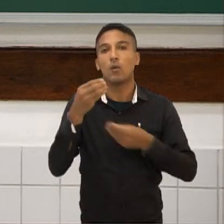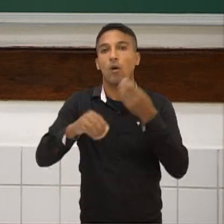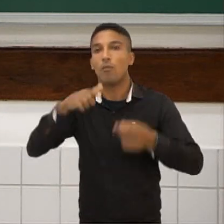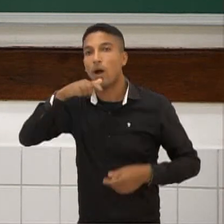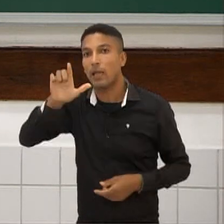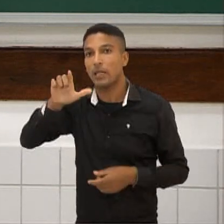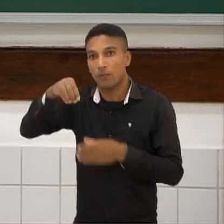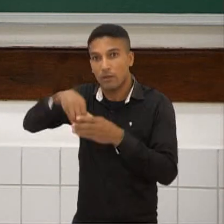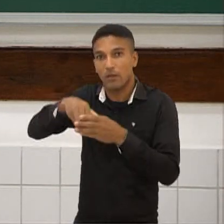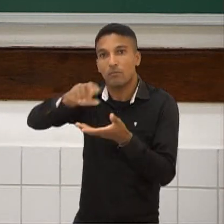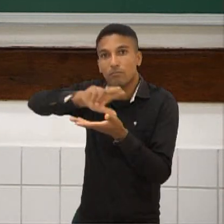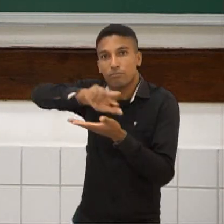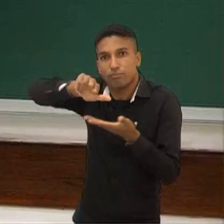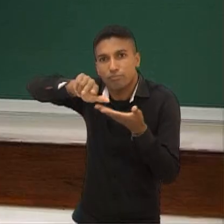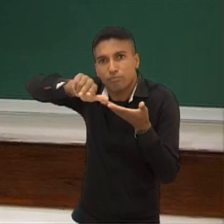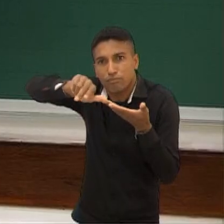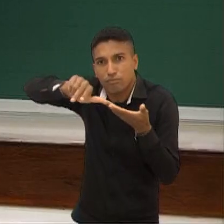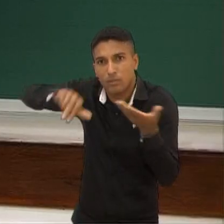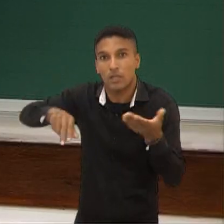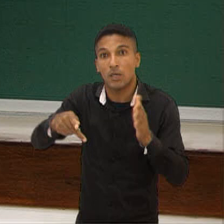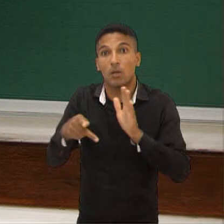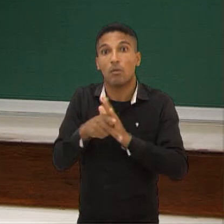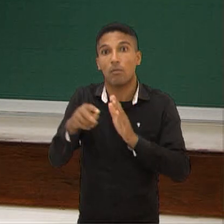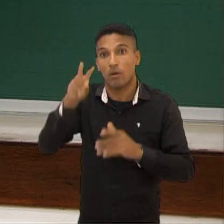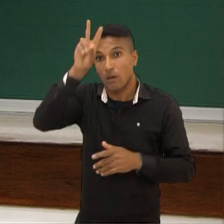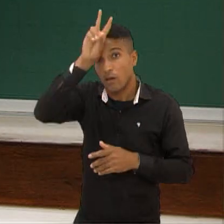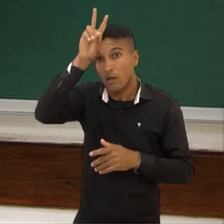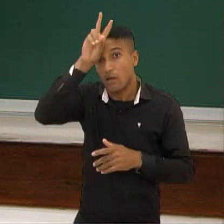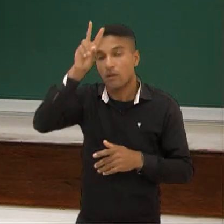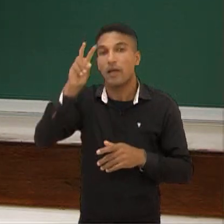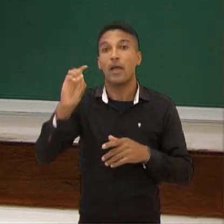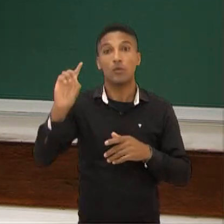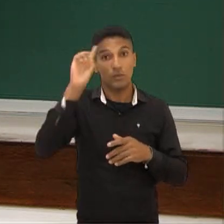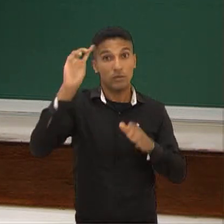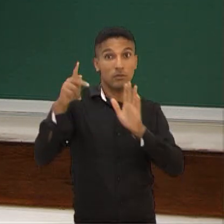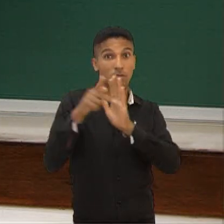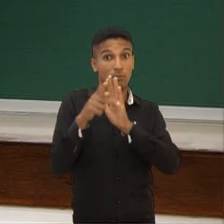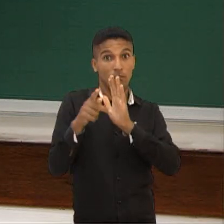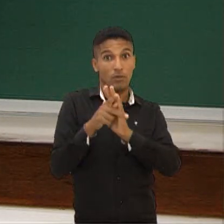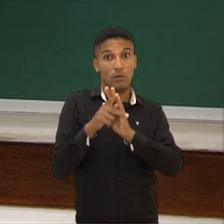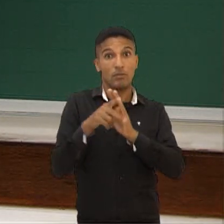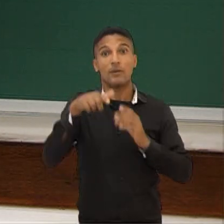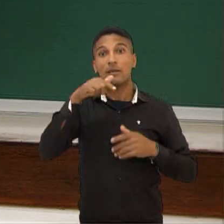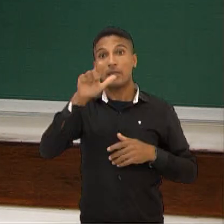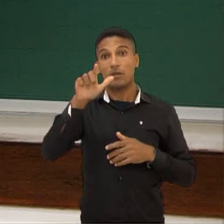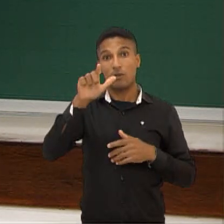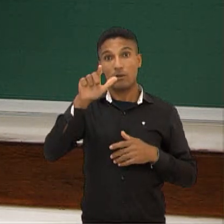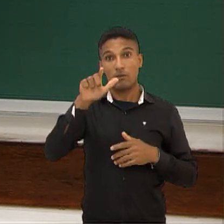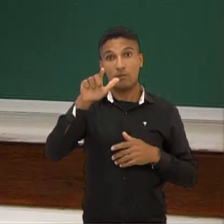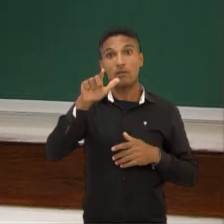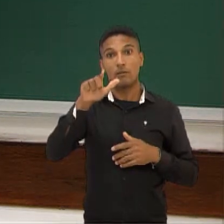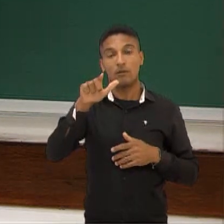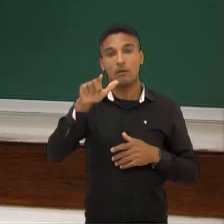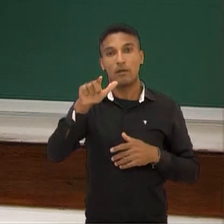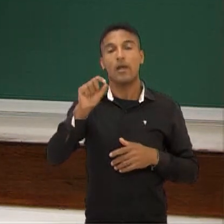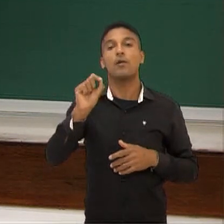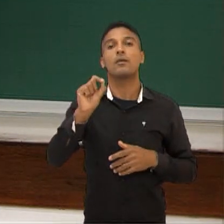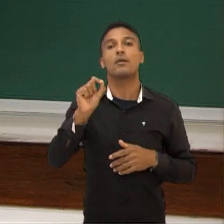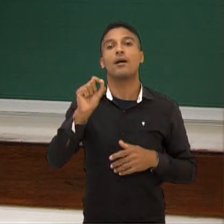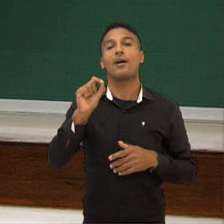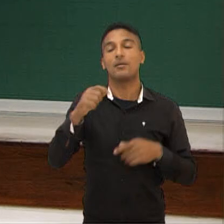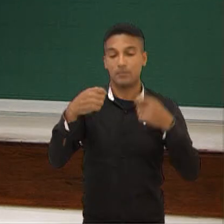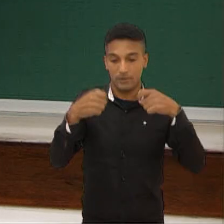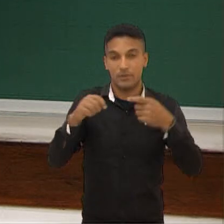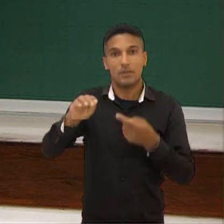diversidade linguística é anualmente tratada ali, né, no Dia do Idioma Nativo, é o de despertar para a necessidade